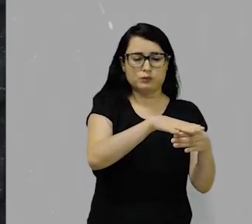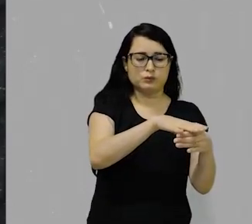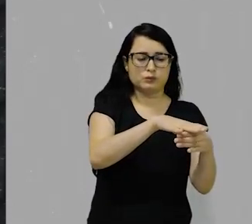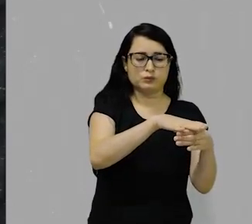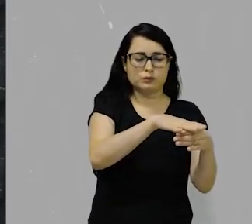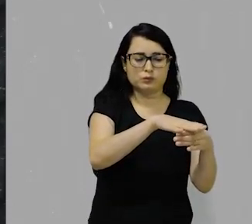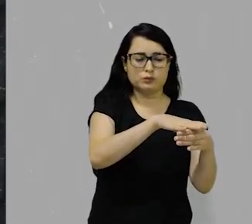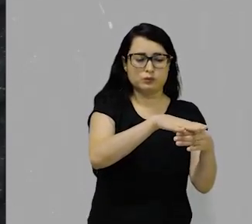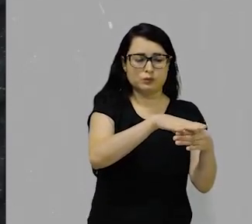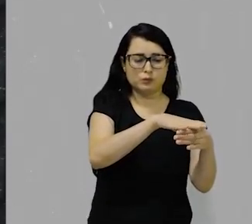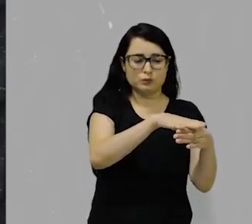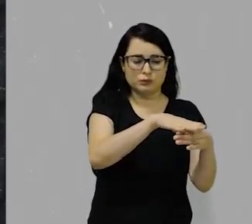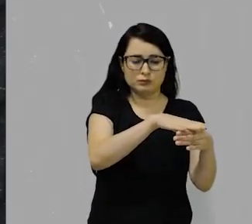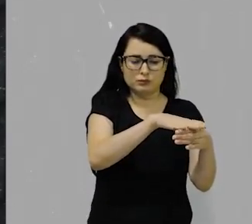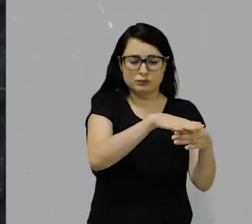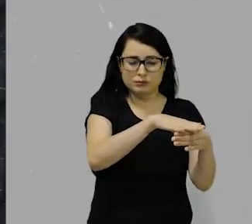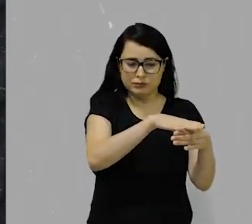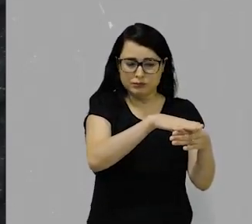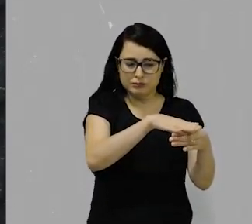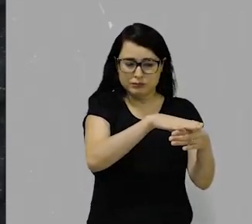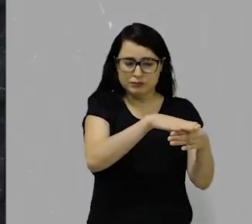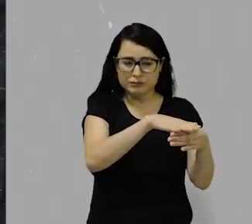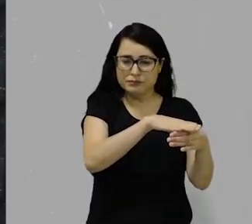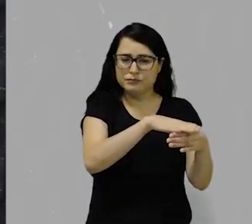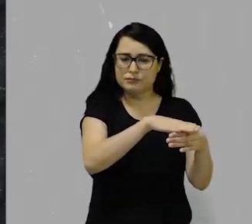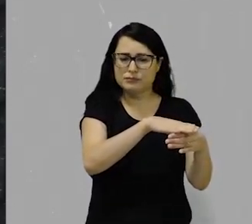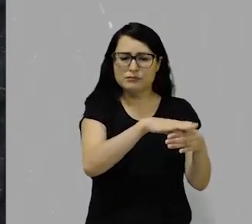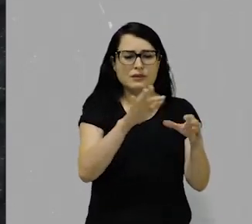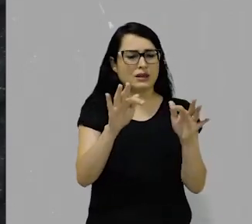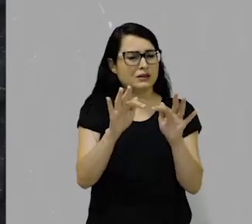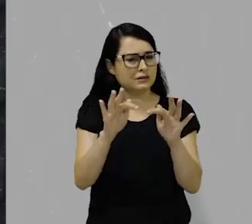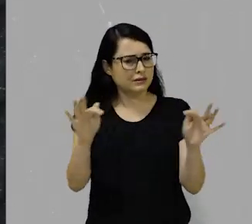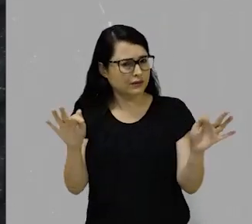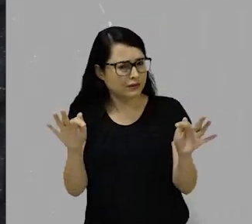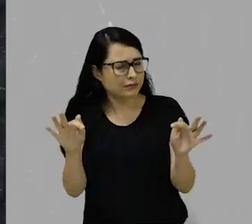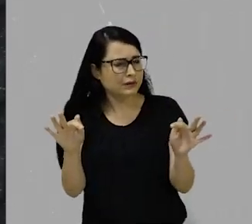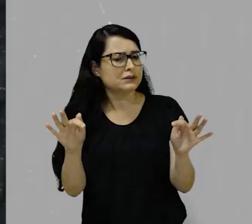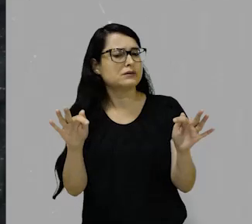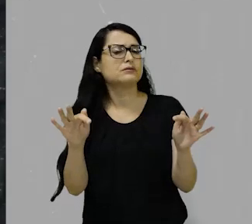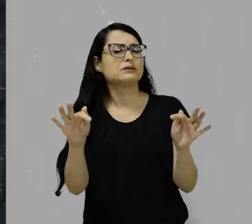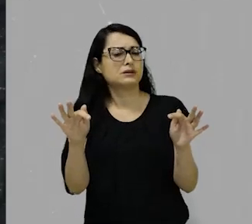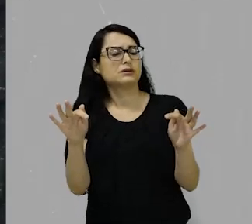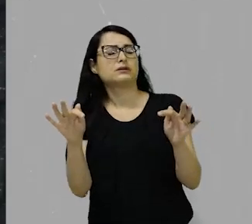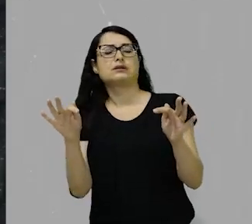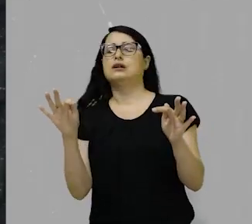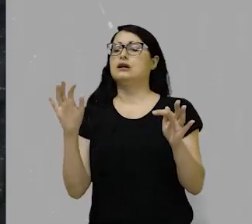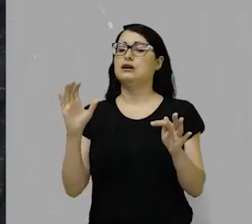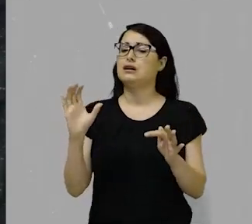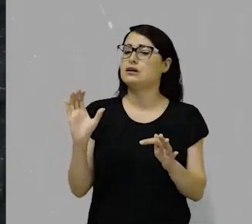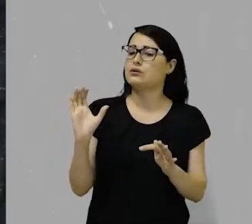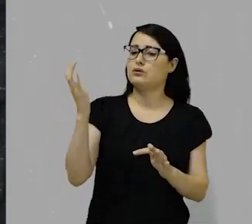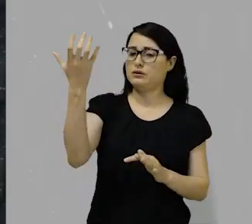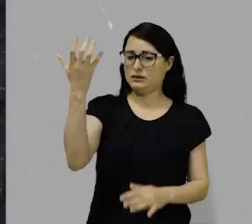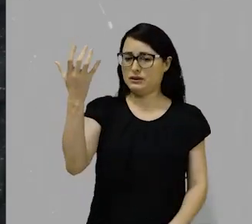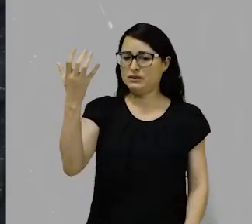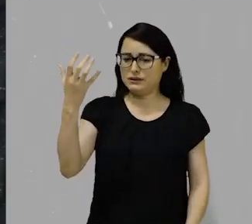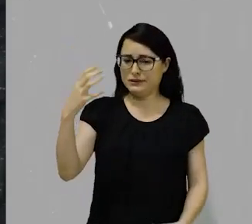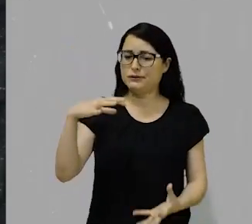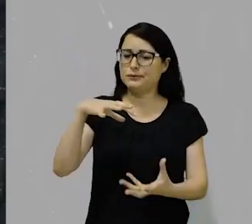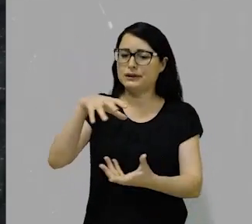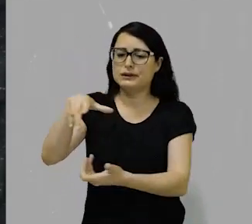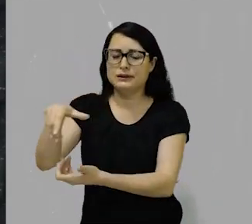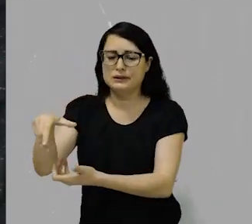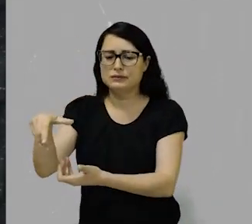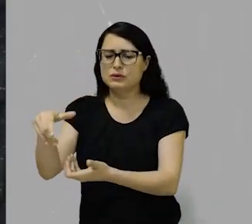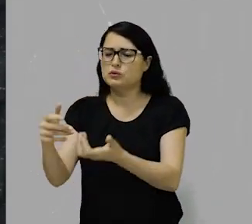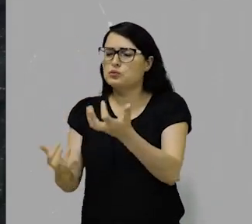se movimentar. Galera, esse esquema bem simples é o que acontece, a grosso modo, no nosso planeta. O que